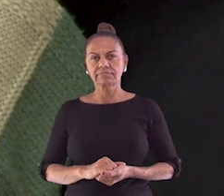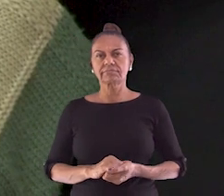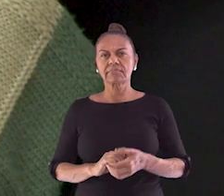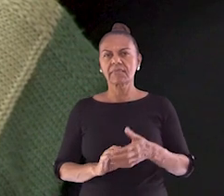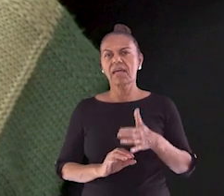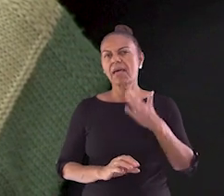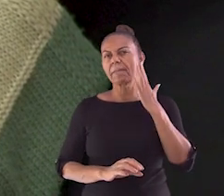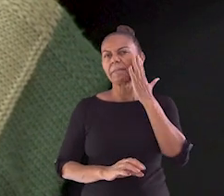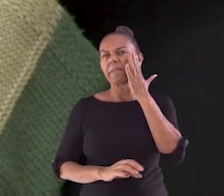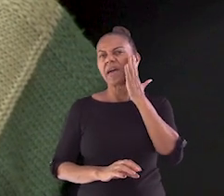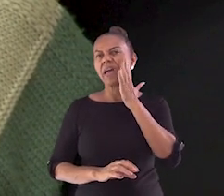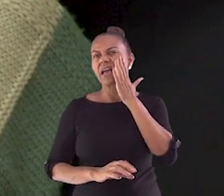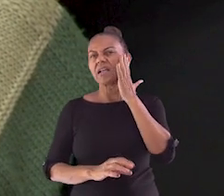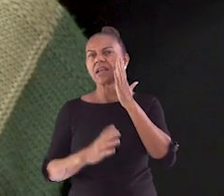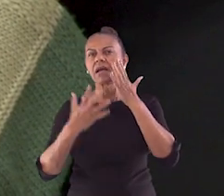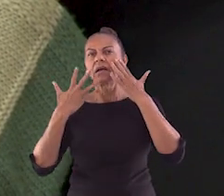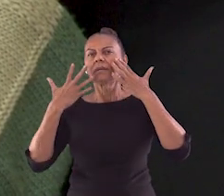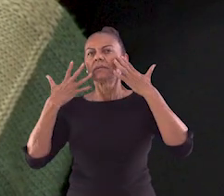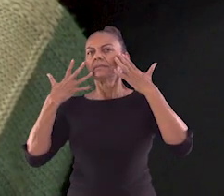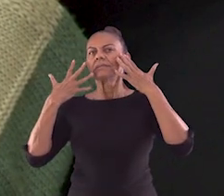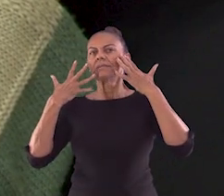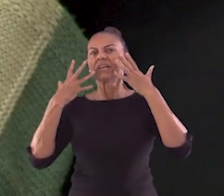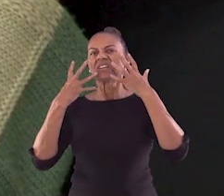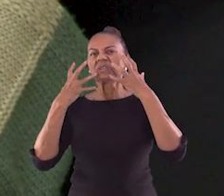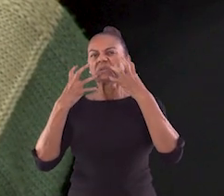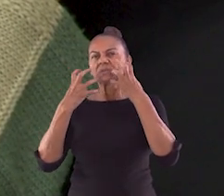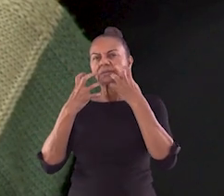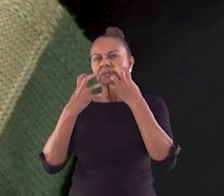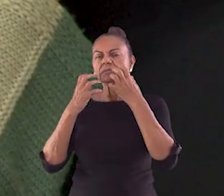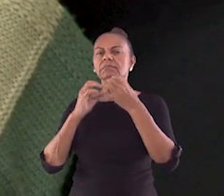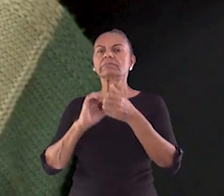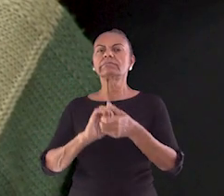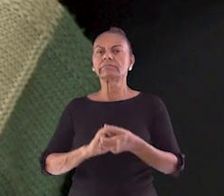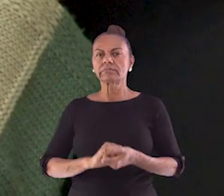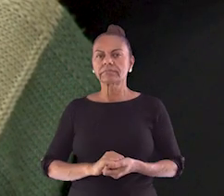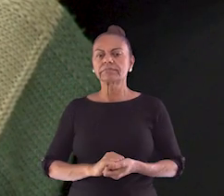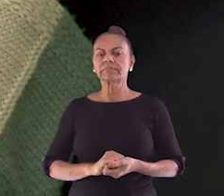Envelhecimento, o que? Precoce da pele.